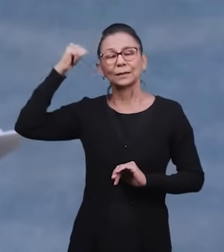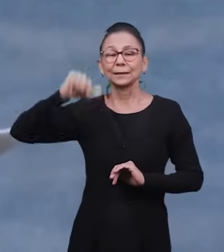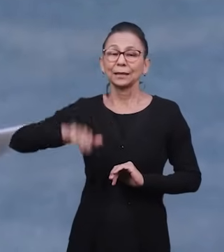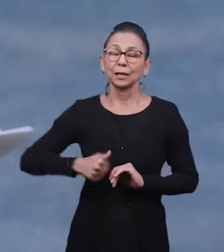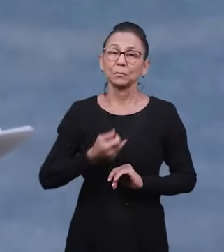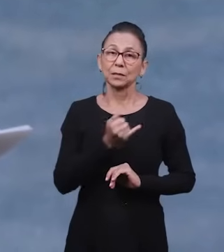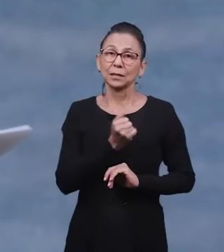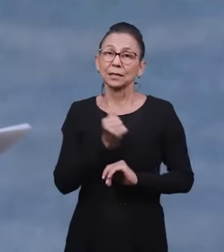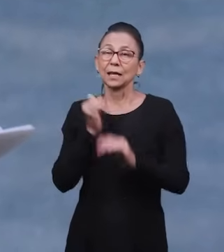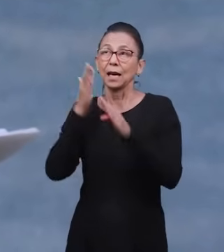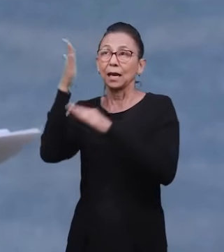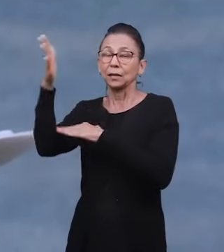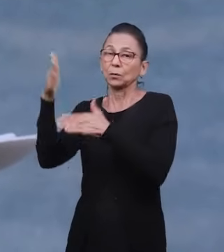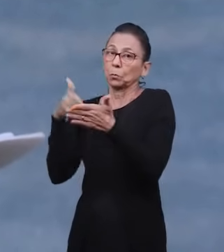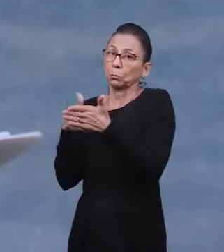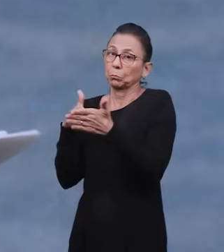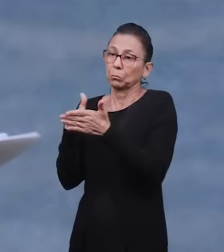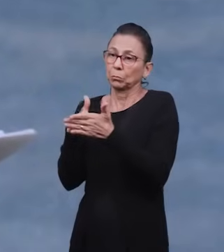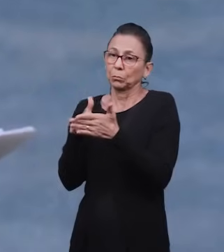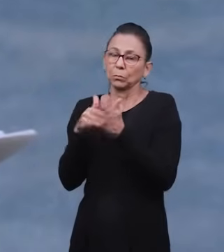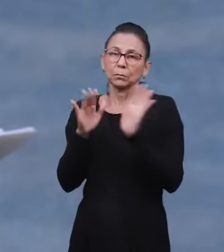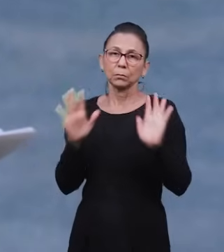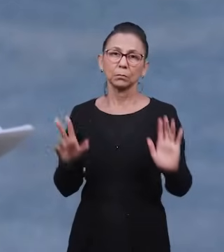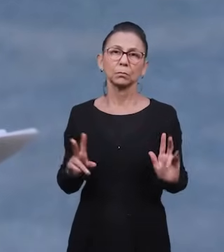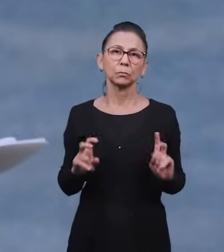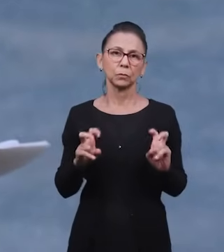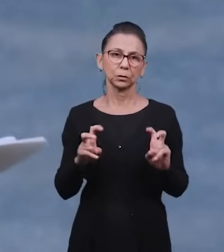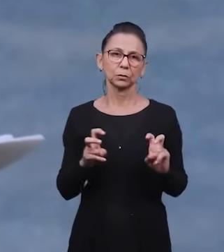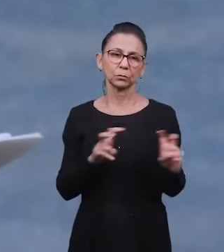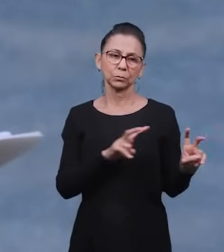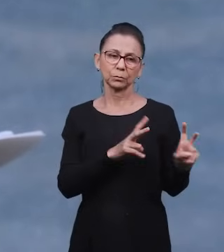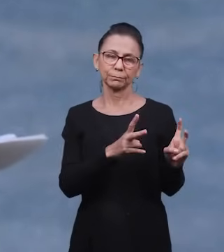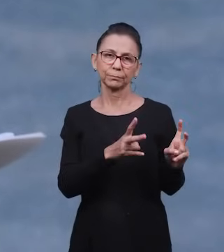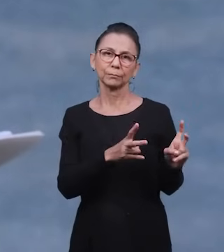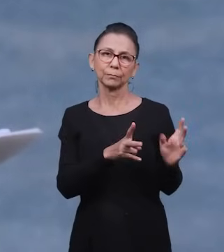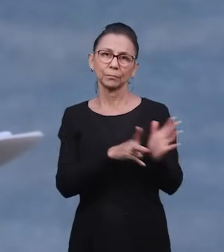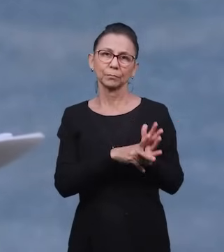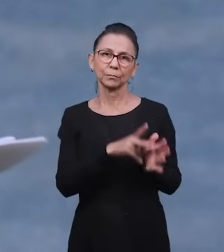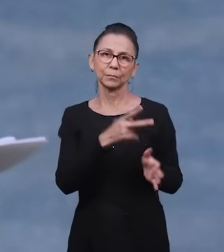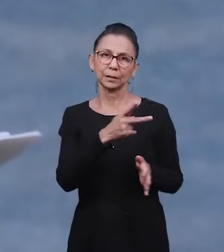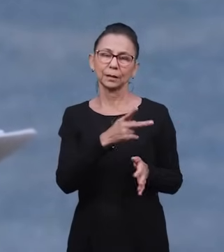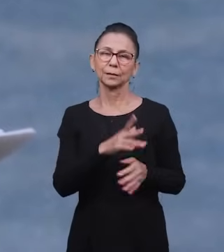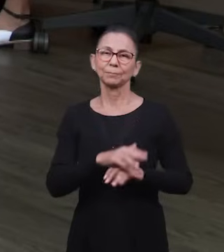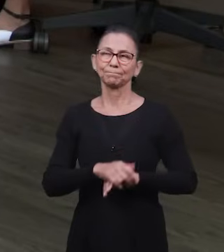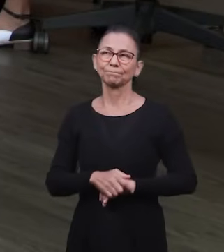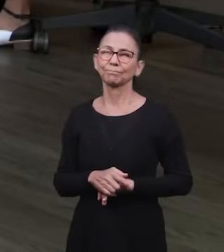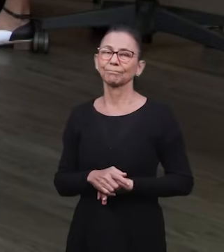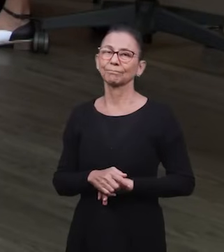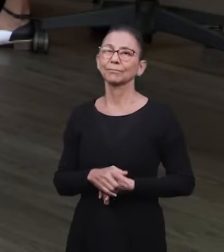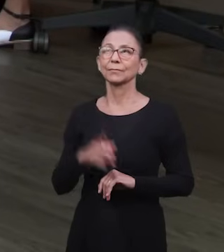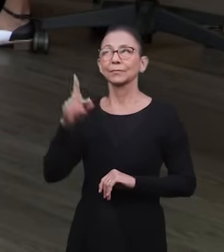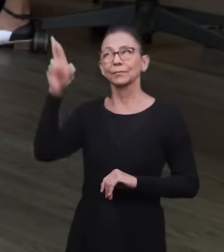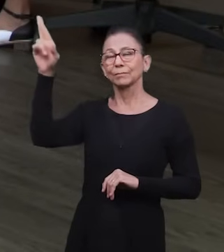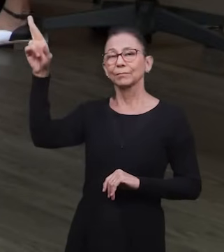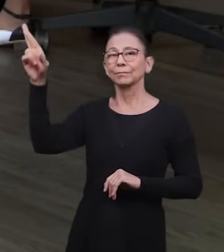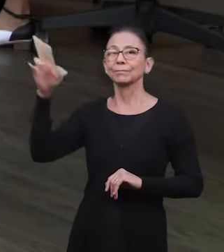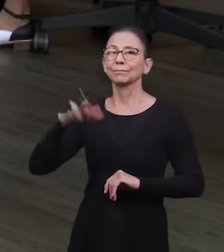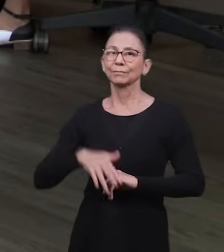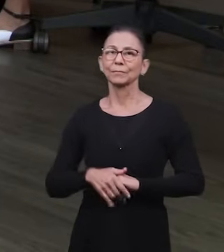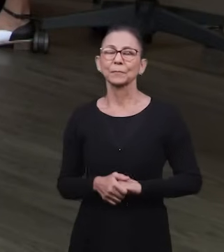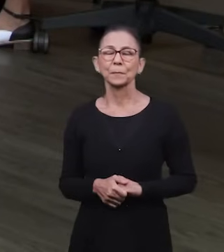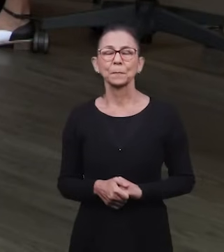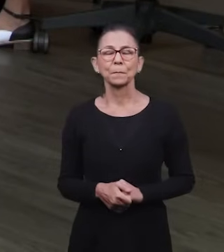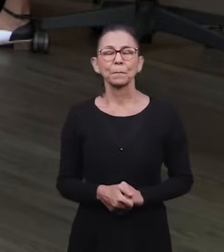feliz, você aqui, coisa, é assunto dele com o Senhor. A gente sempre espera, né, que tudo que nós queremos, né, mas é o que